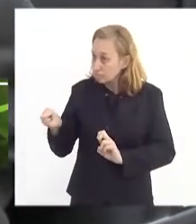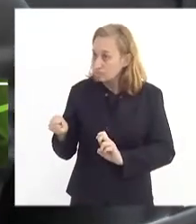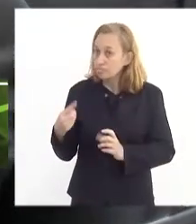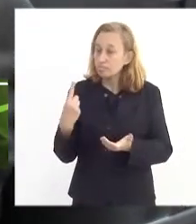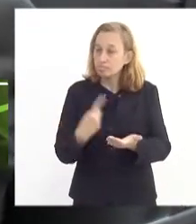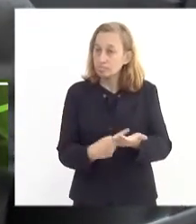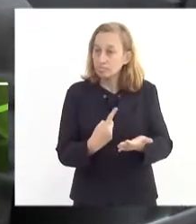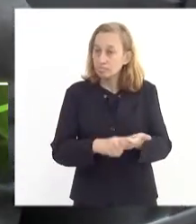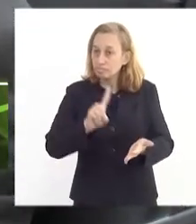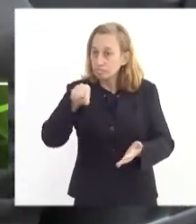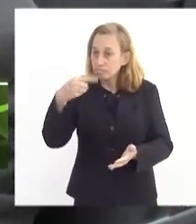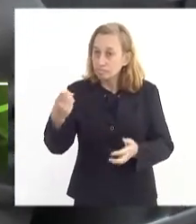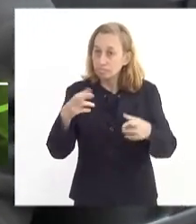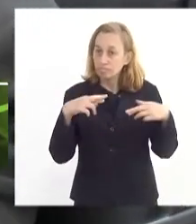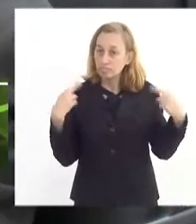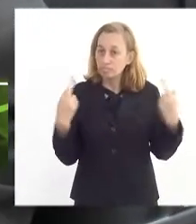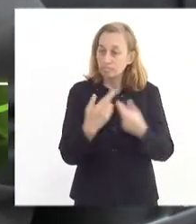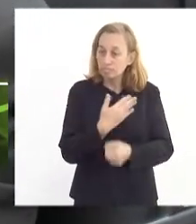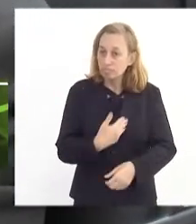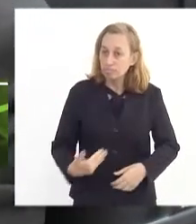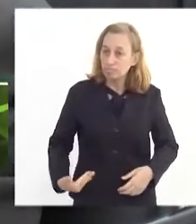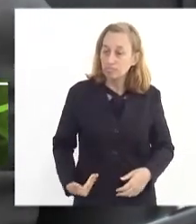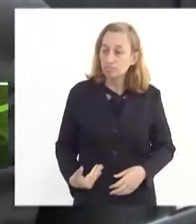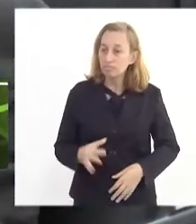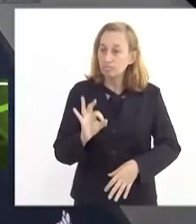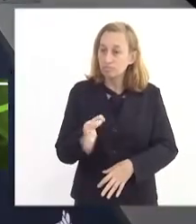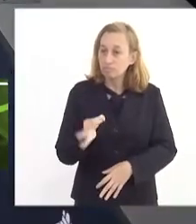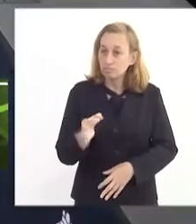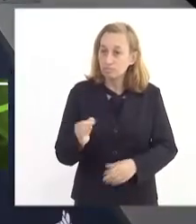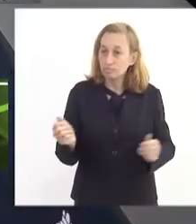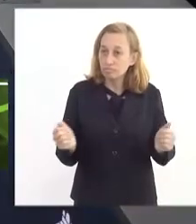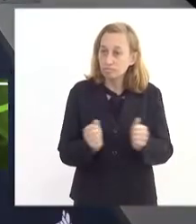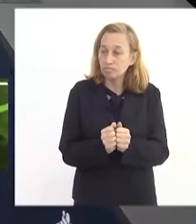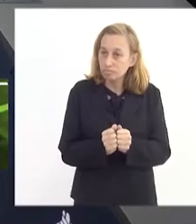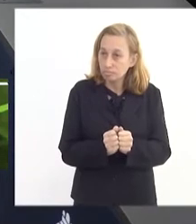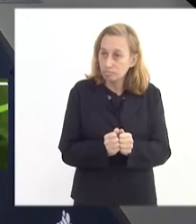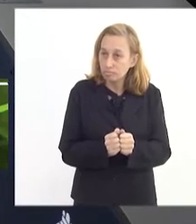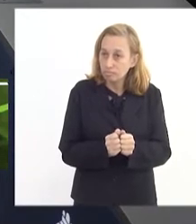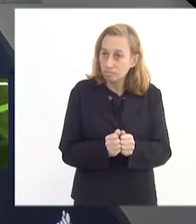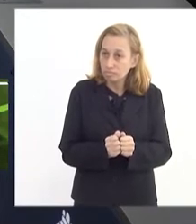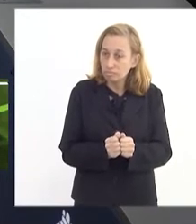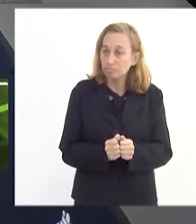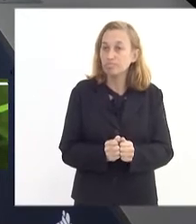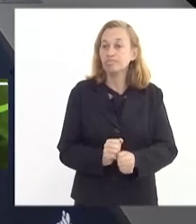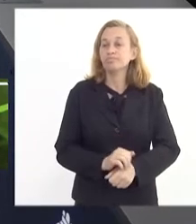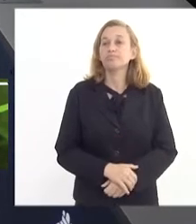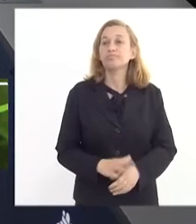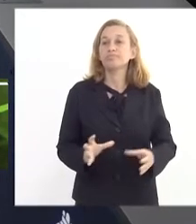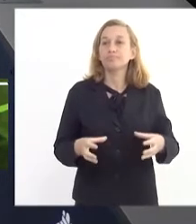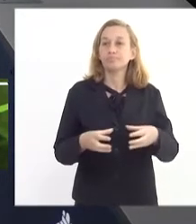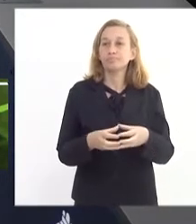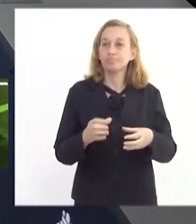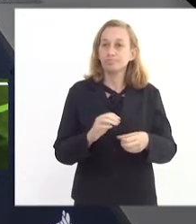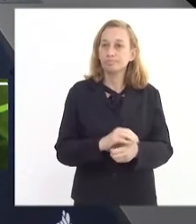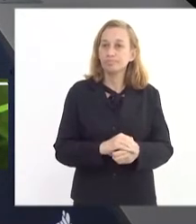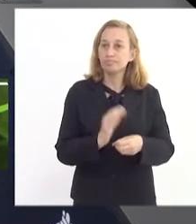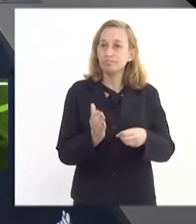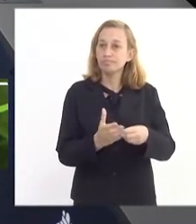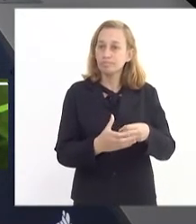marque uma audiência pública específica junto com a Comissão de